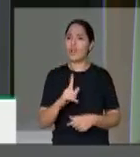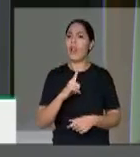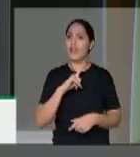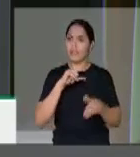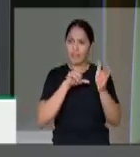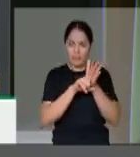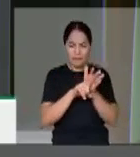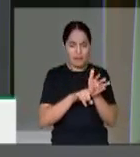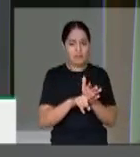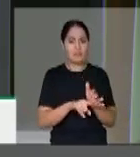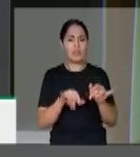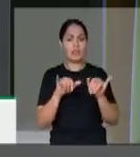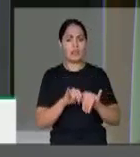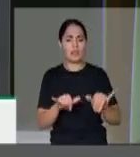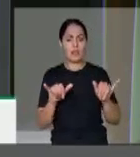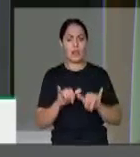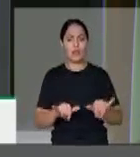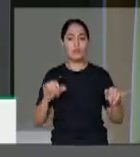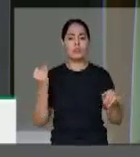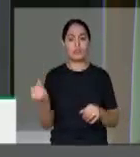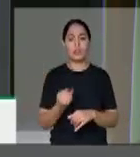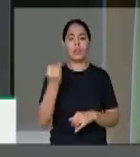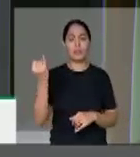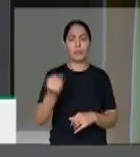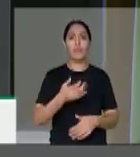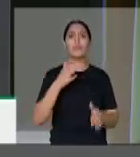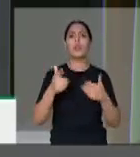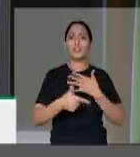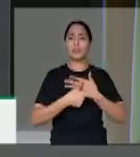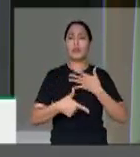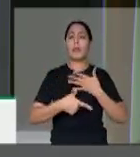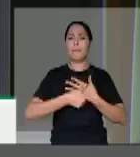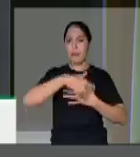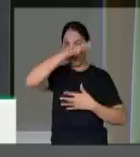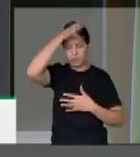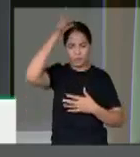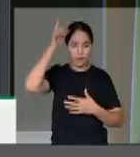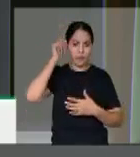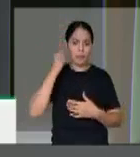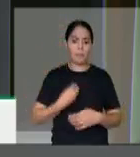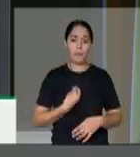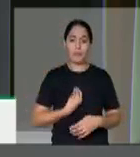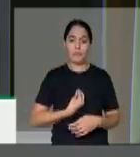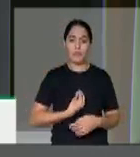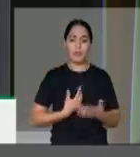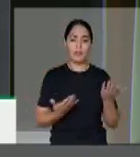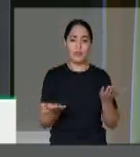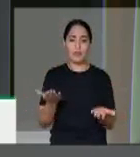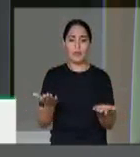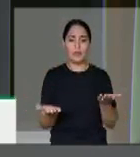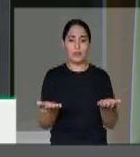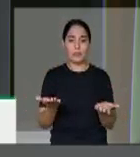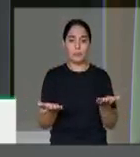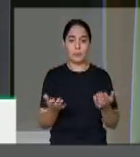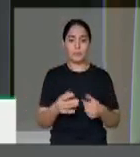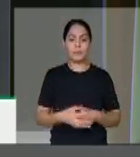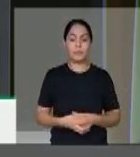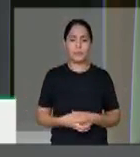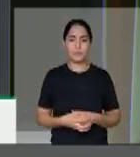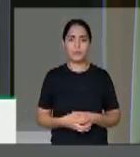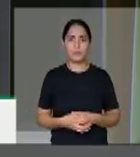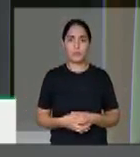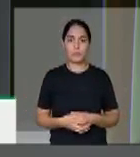o papel fundamental que a Amazônia tem para o equilíbrio da vida. Como mostram os